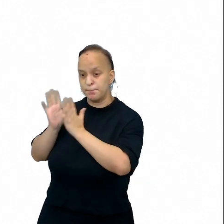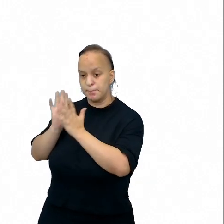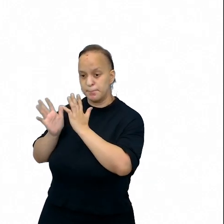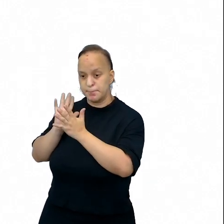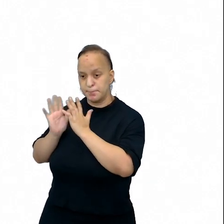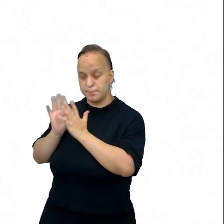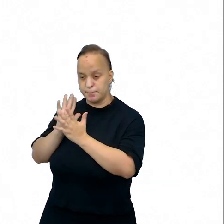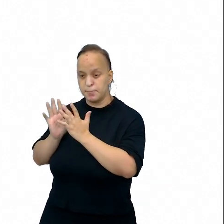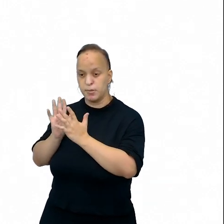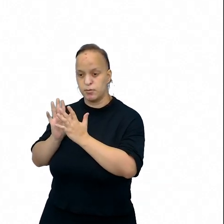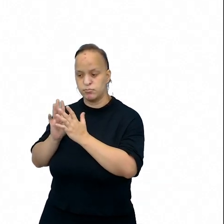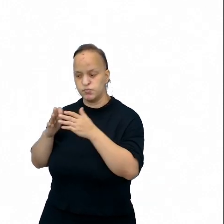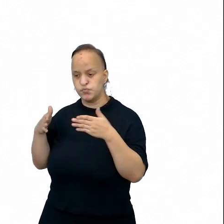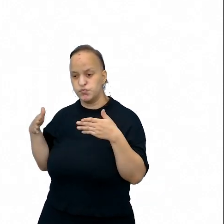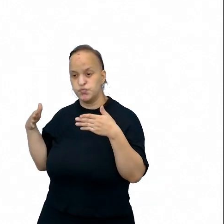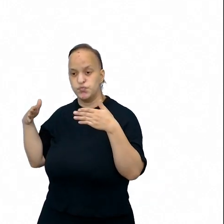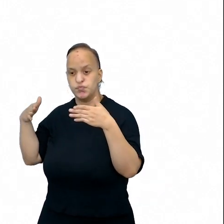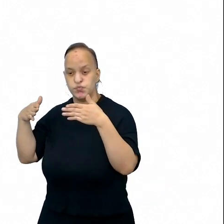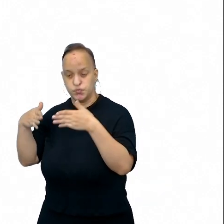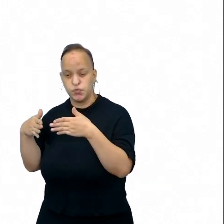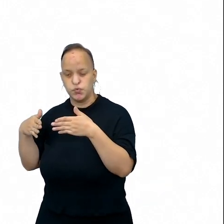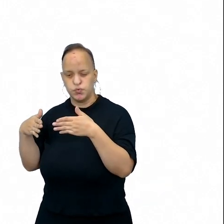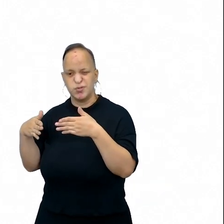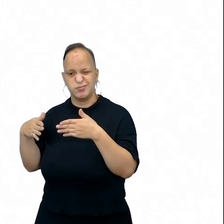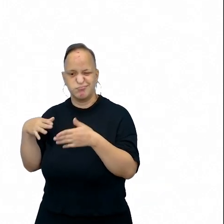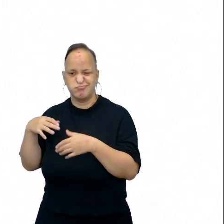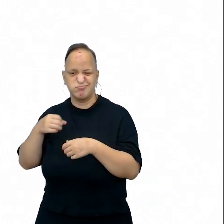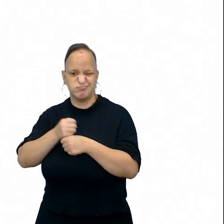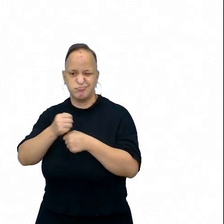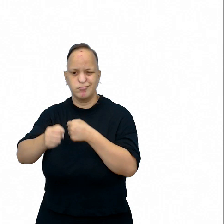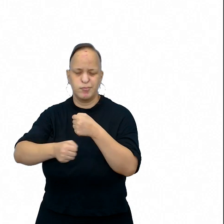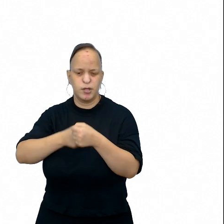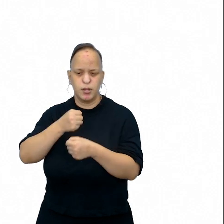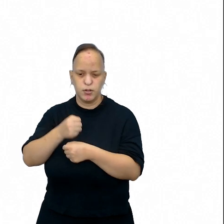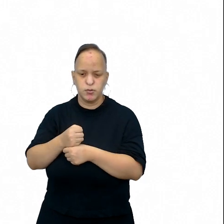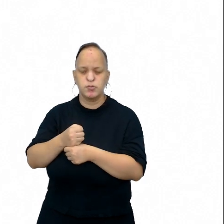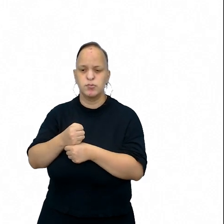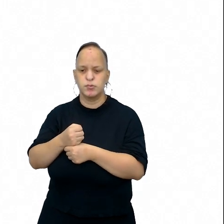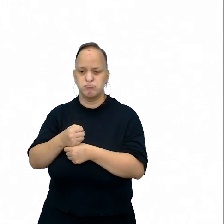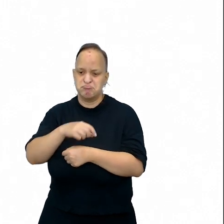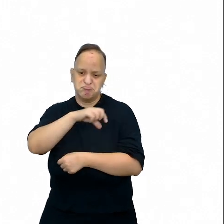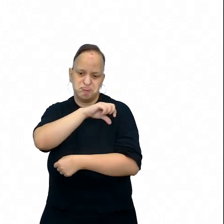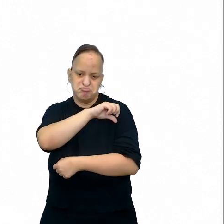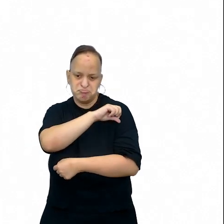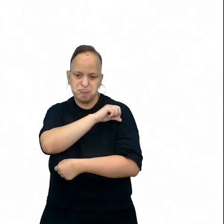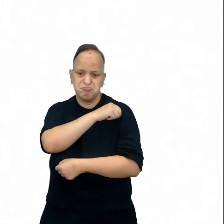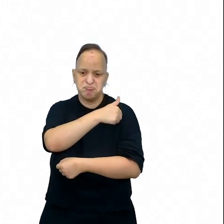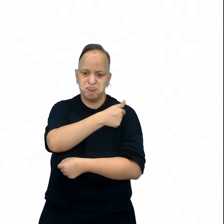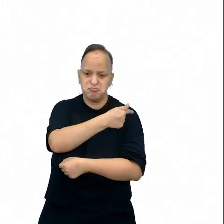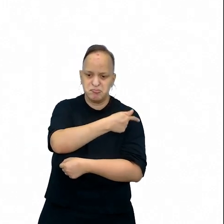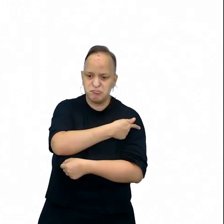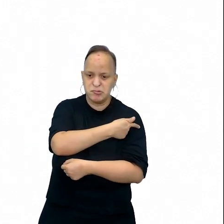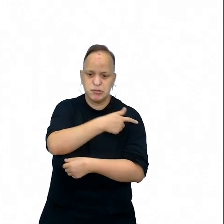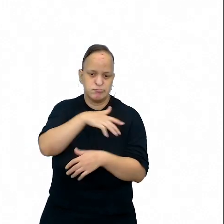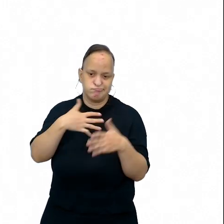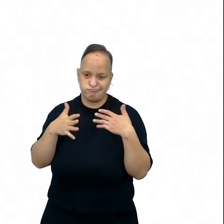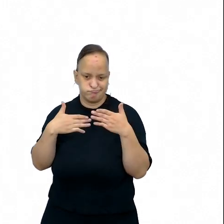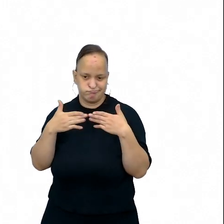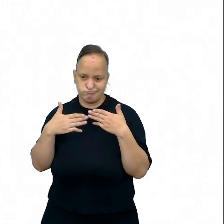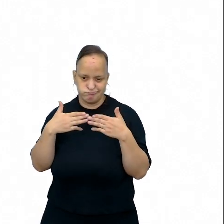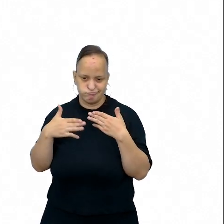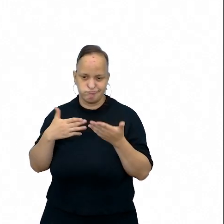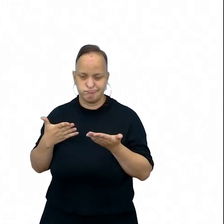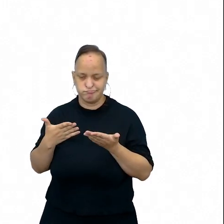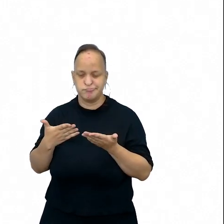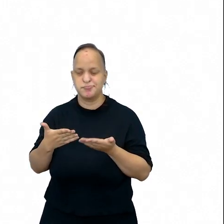em algum ano aí, que vai ser focado na formação ano séries, né? Então, existe aí, então,